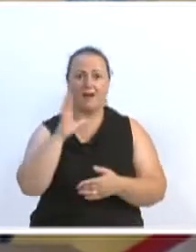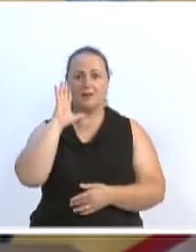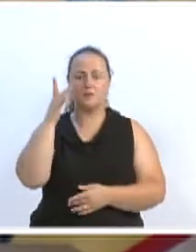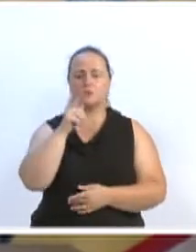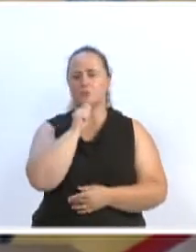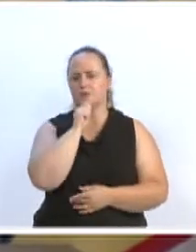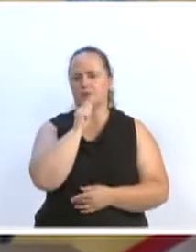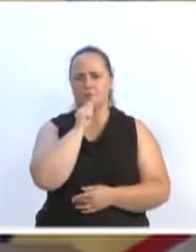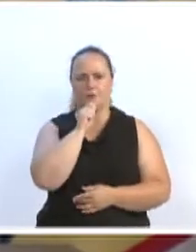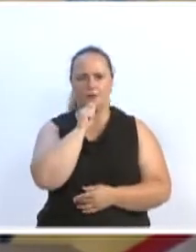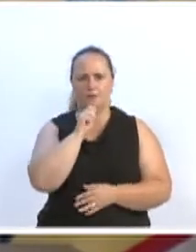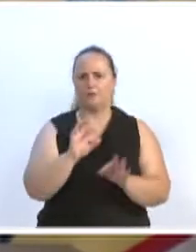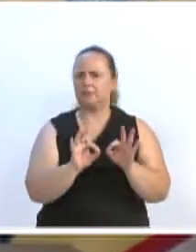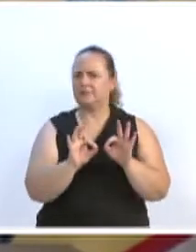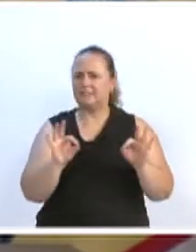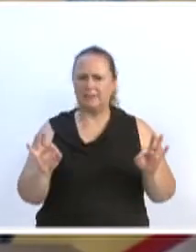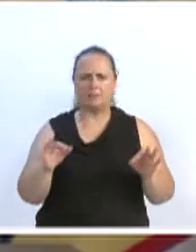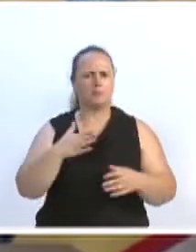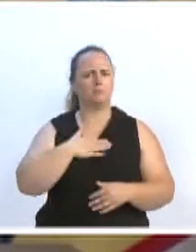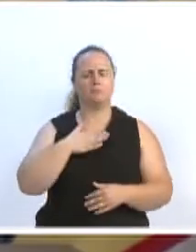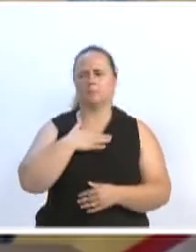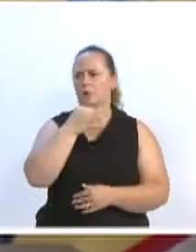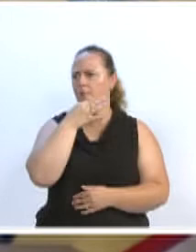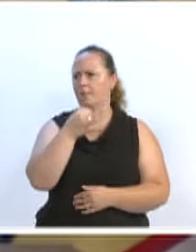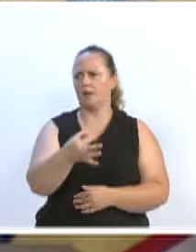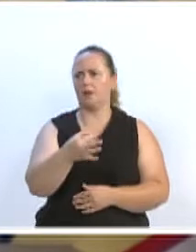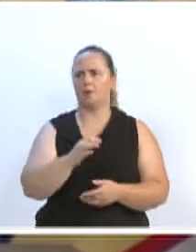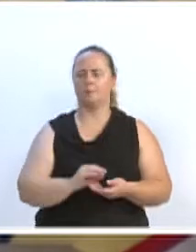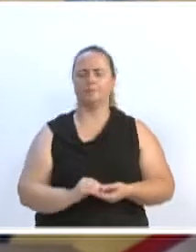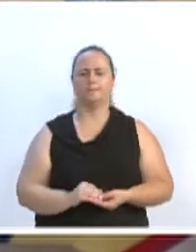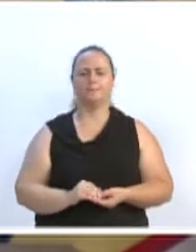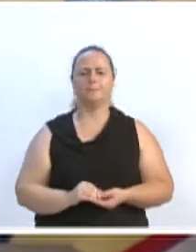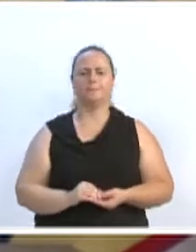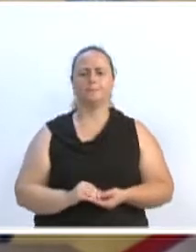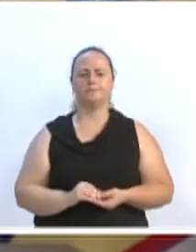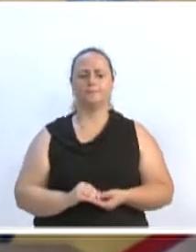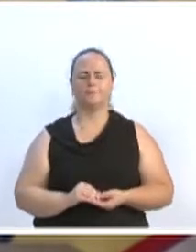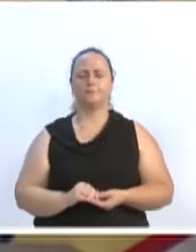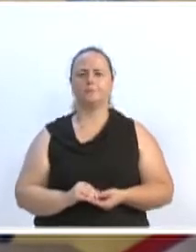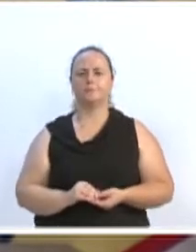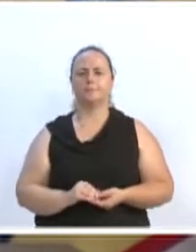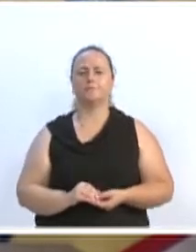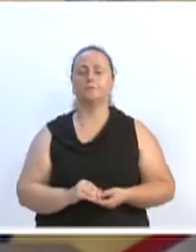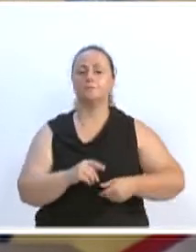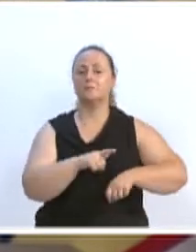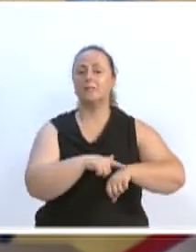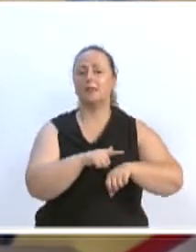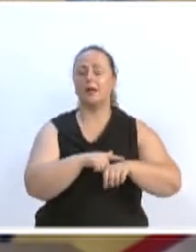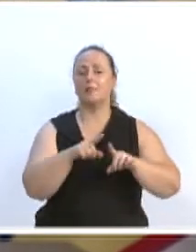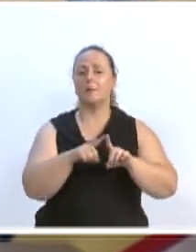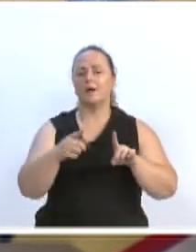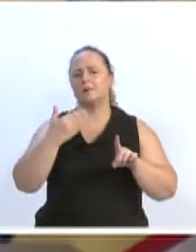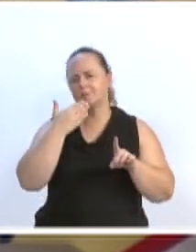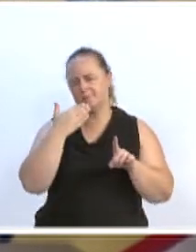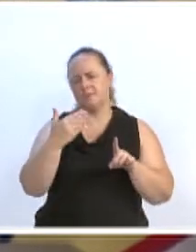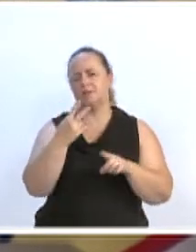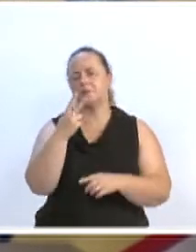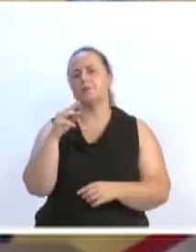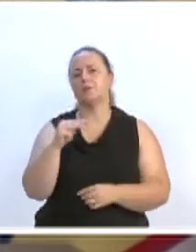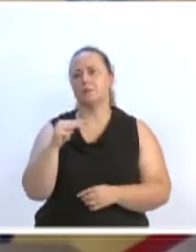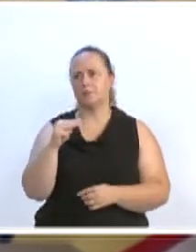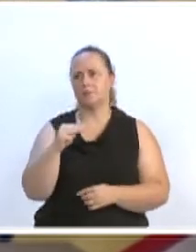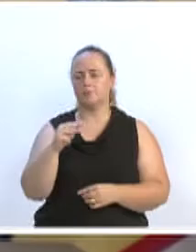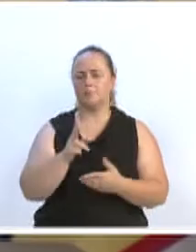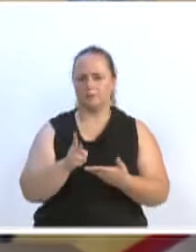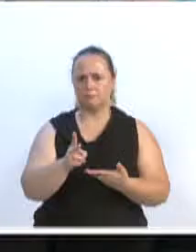muito simples de se resolver na minha opinião eu tenho praticidade preços o presidente tem tempo ainda mas eu quero pedir a vossa excelência mais dois minutos para